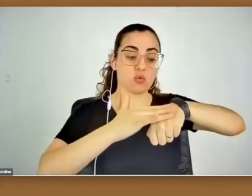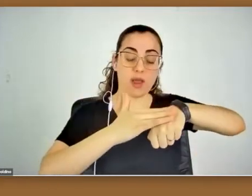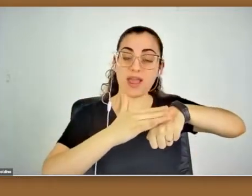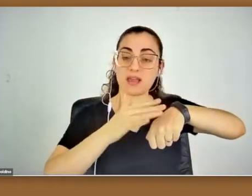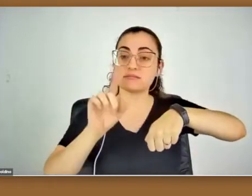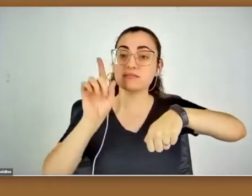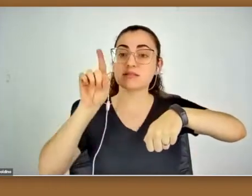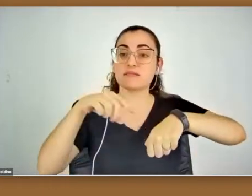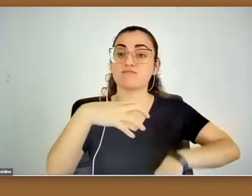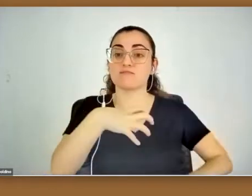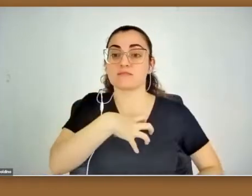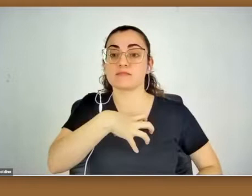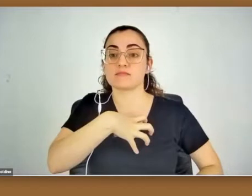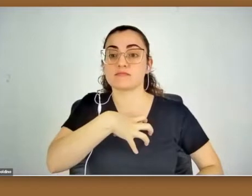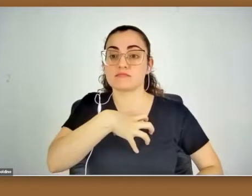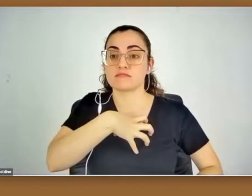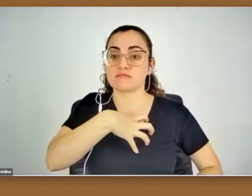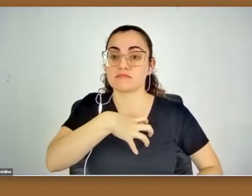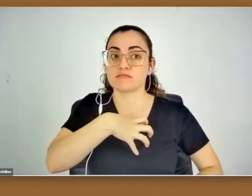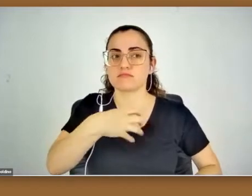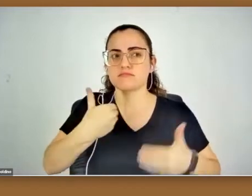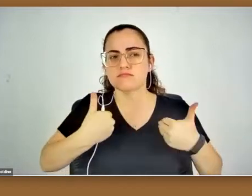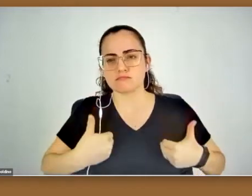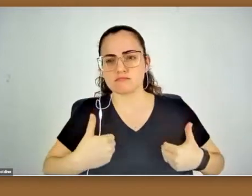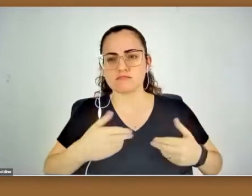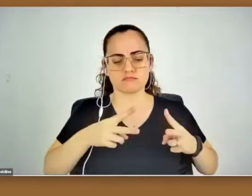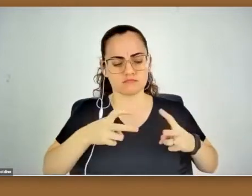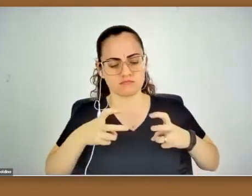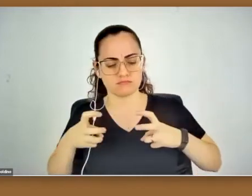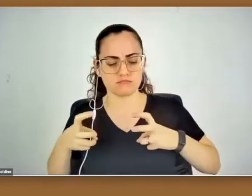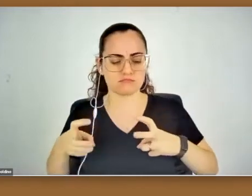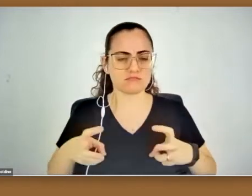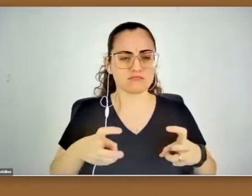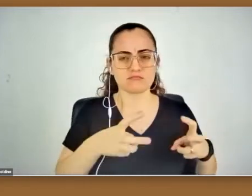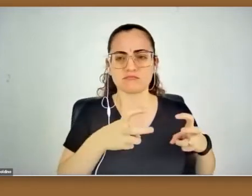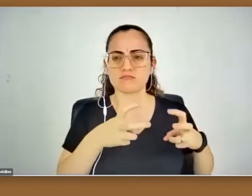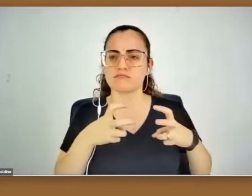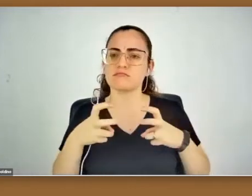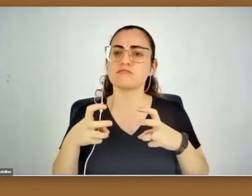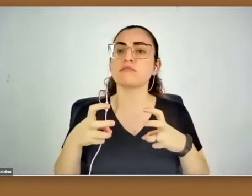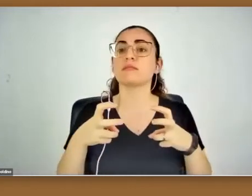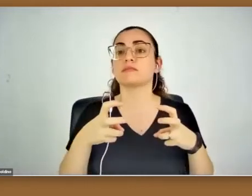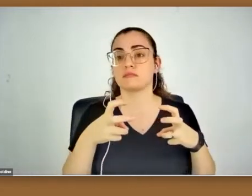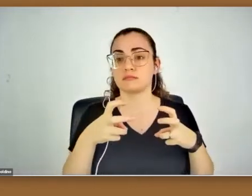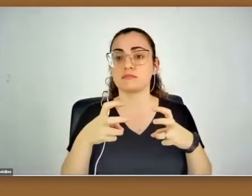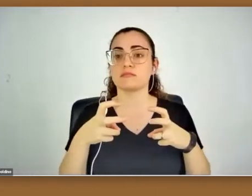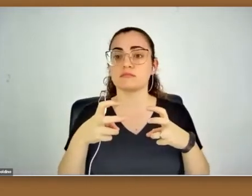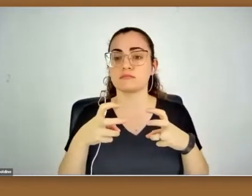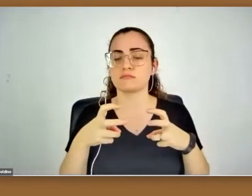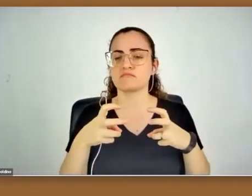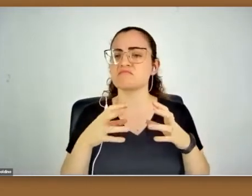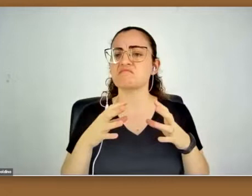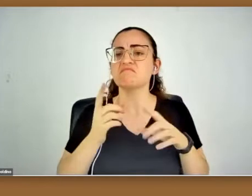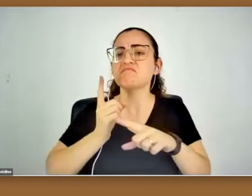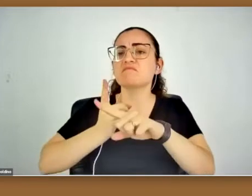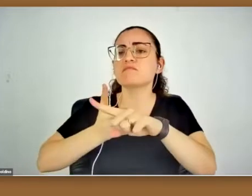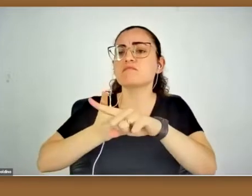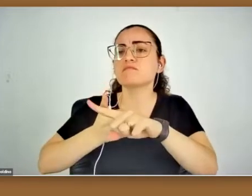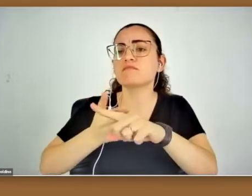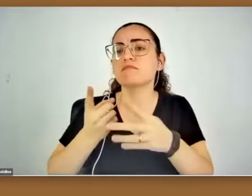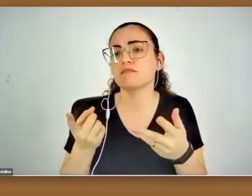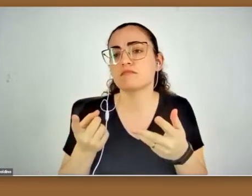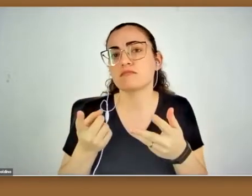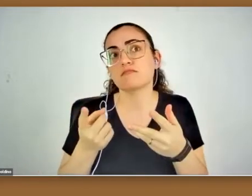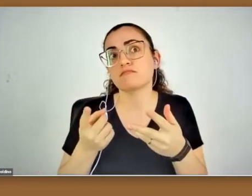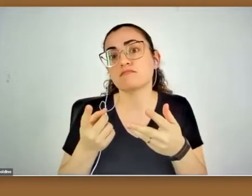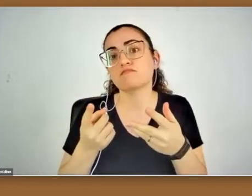que são sinais, né, e sintomas clínicos. E isso é um resultado que não é só o fato dela ter contato com um patógeno que pode